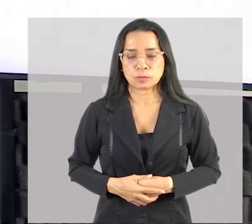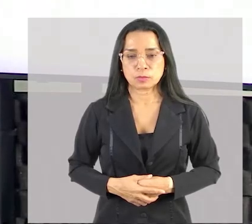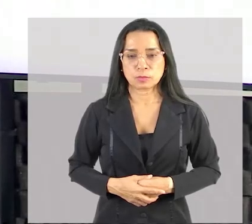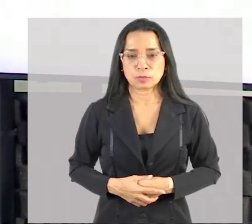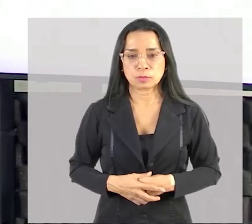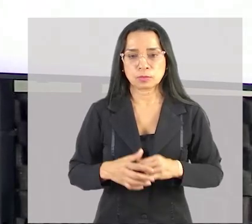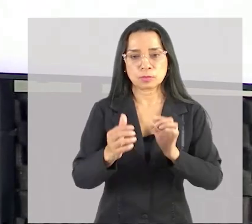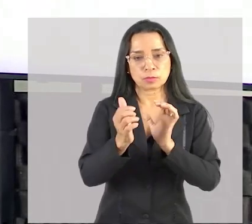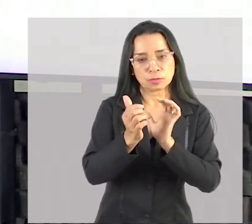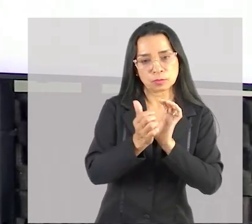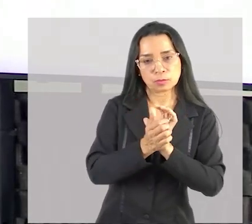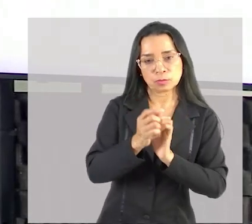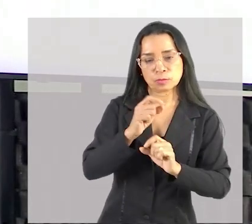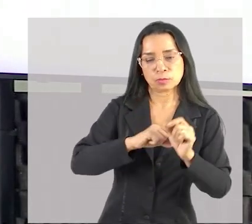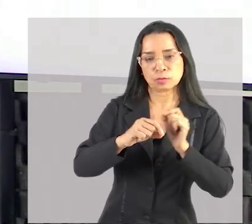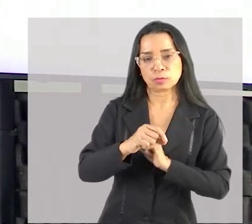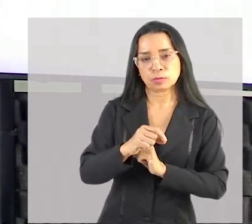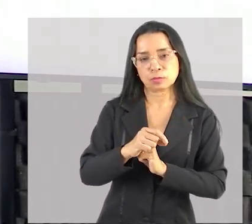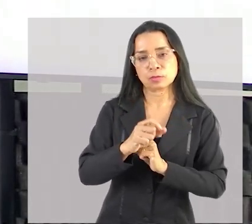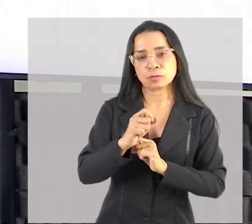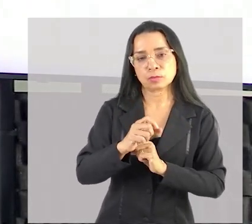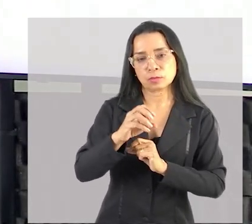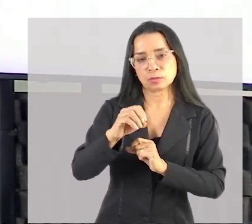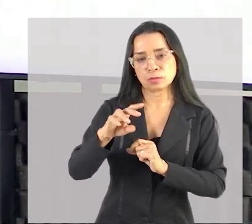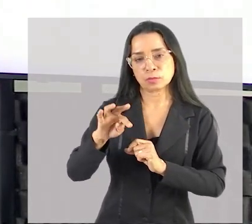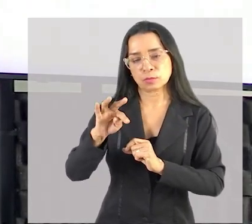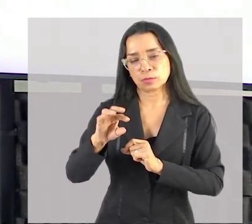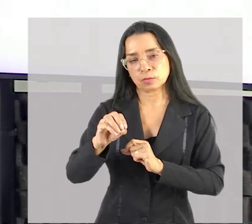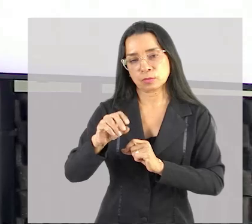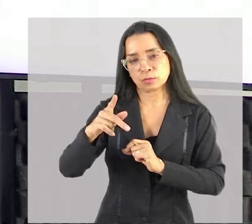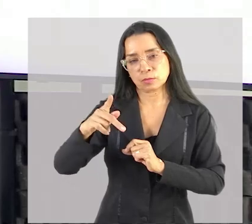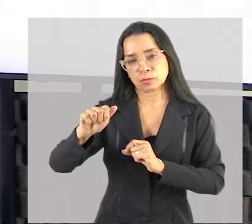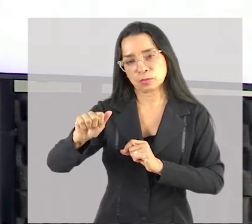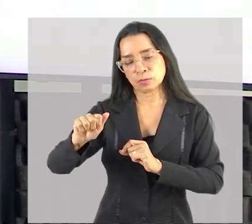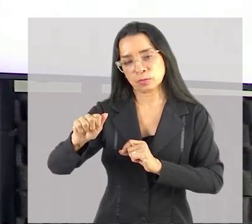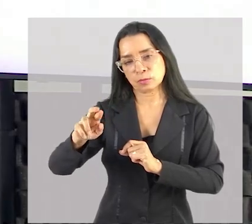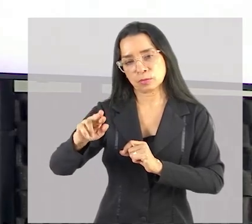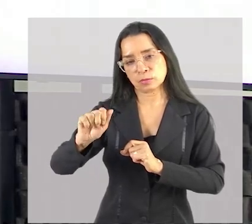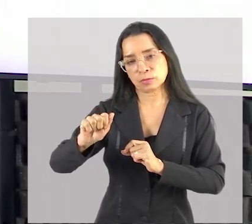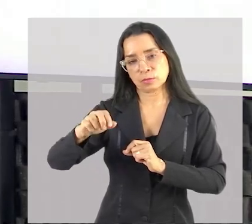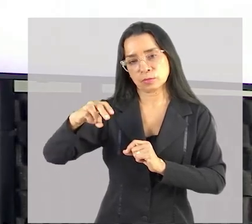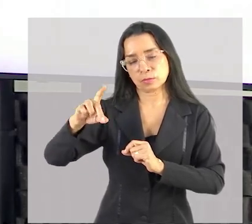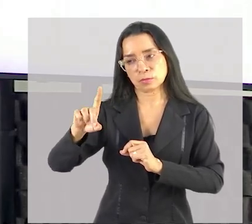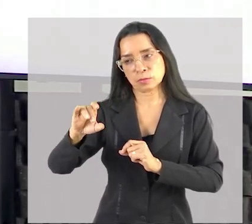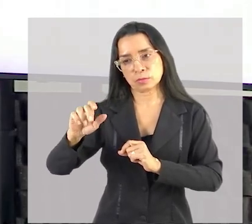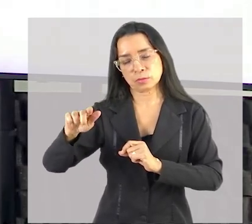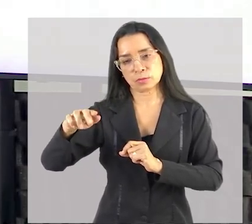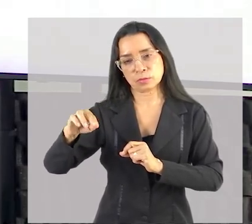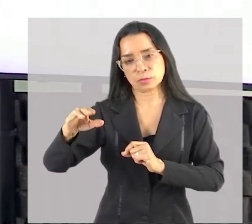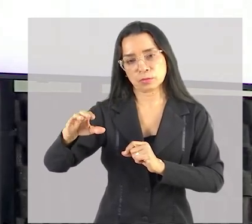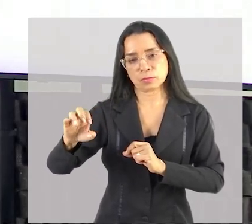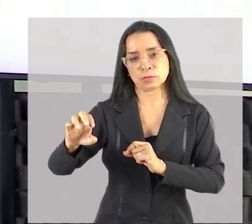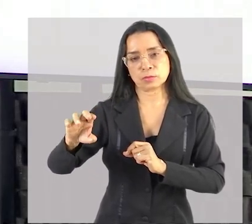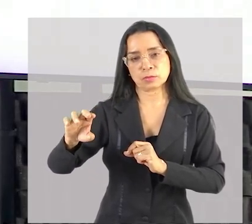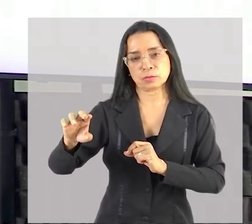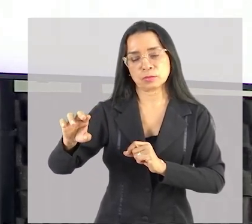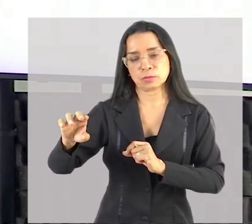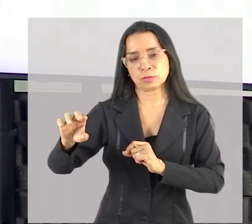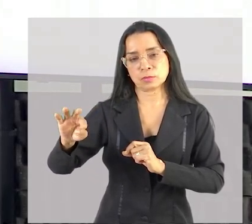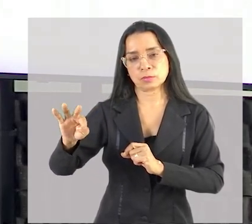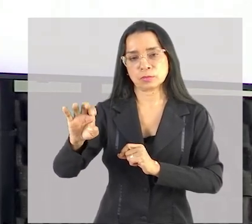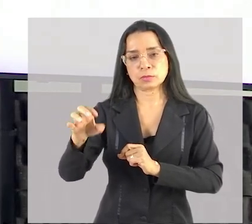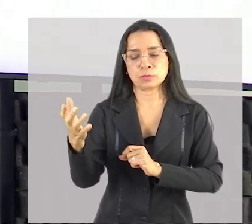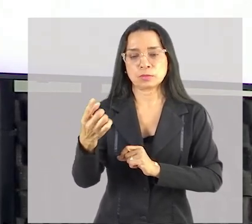Esse grupo pode ser orto ou para dirigente. Ele vai te dizer o seguinte, ó, quer entrar no anel aromático, só pode entrar na posição orto e